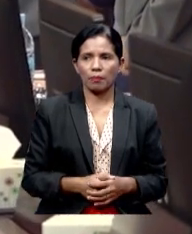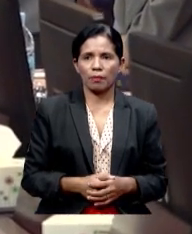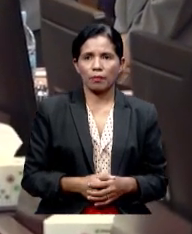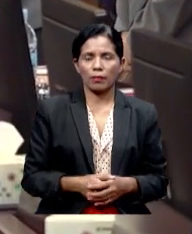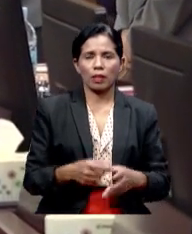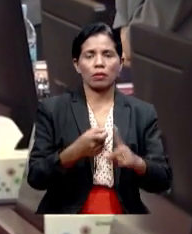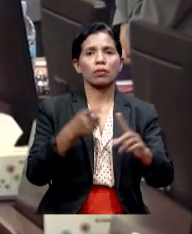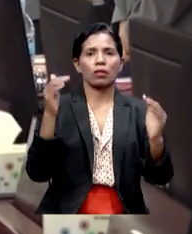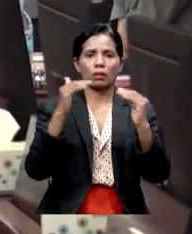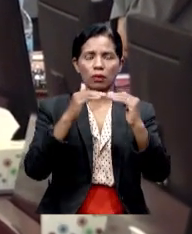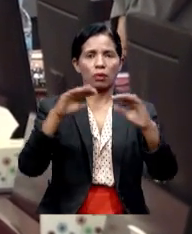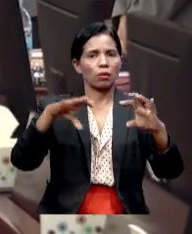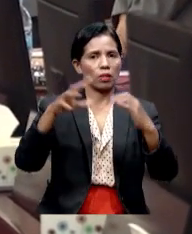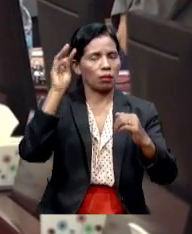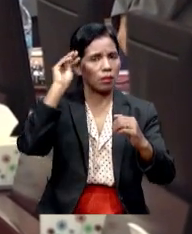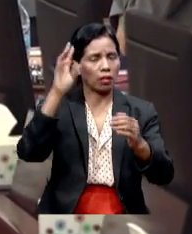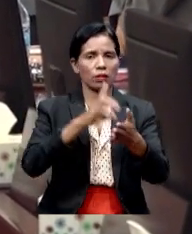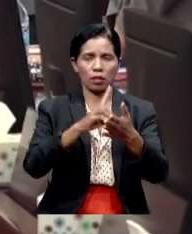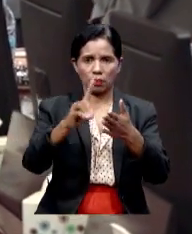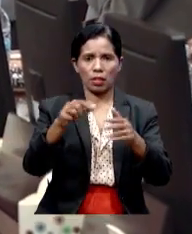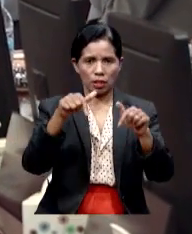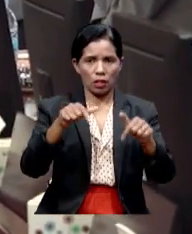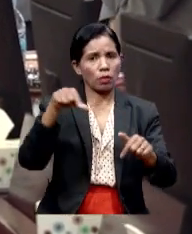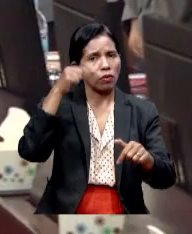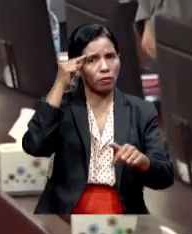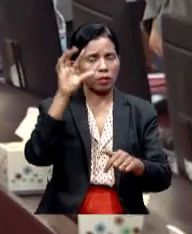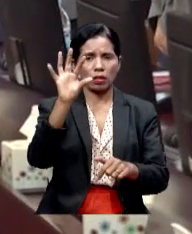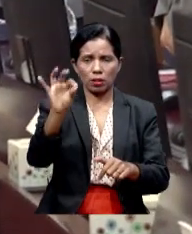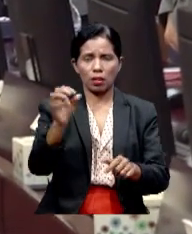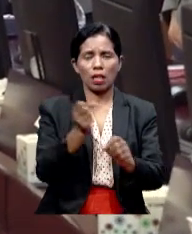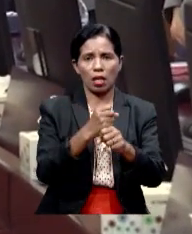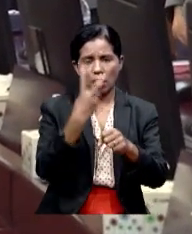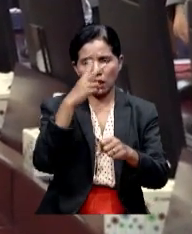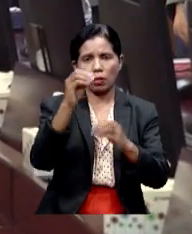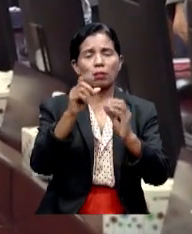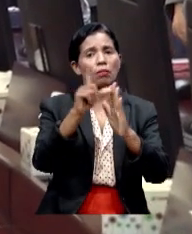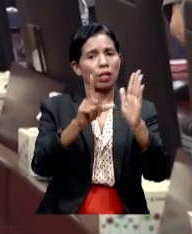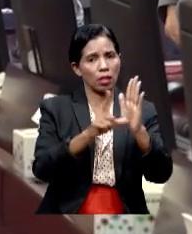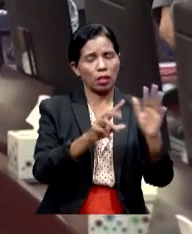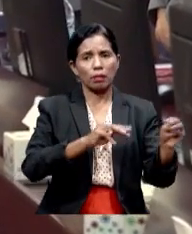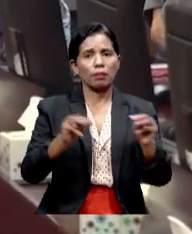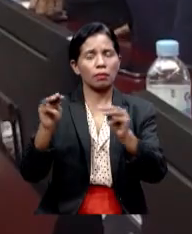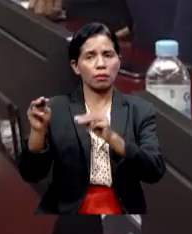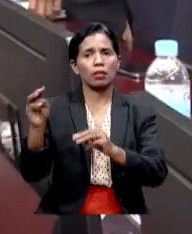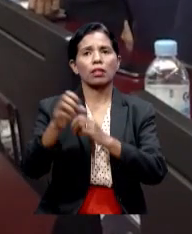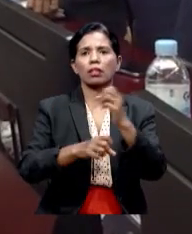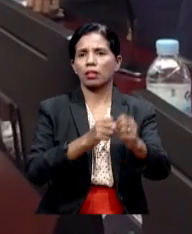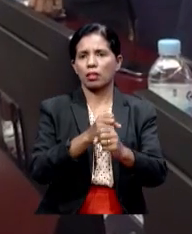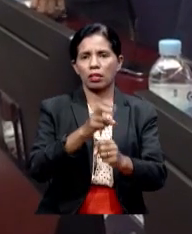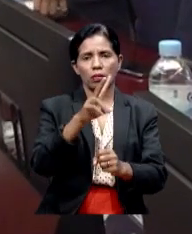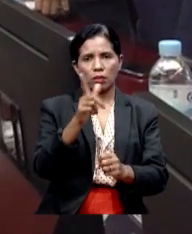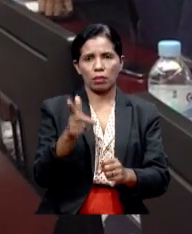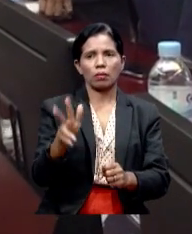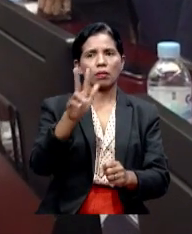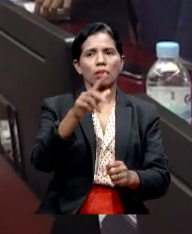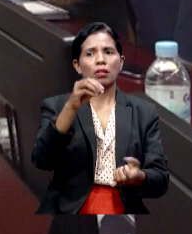Liho se reuniu com o Conselho de Ministros semana, né? O governo da CIA, a alteração para o orçamento geral do Estado, tem em rua a rua Nulo Recintolo, onde